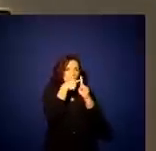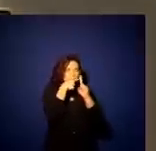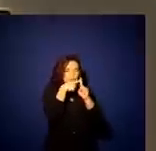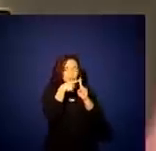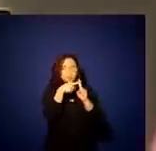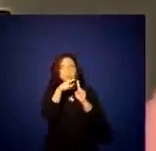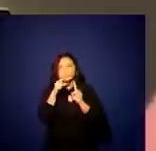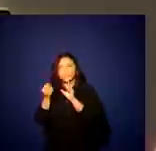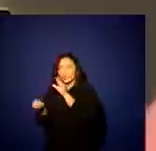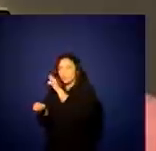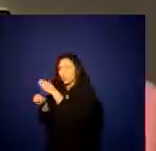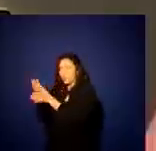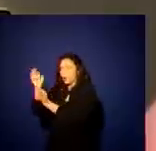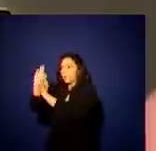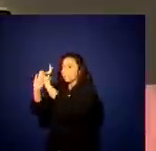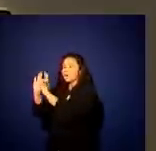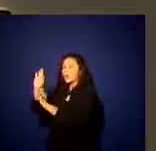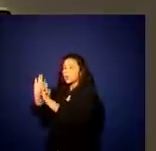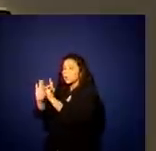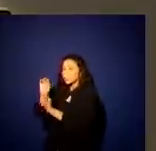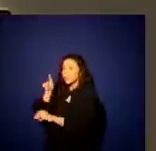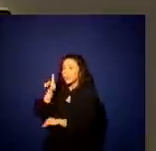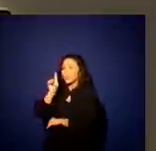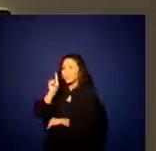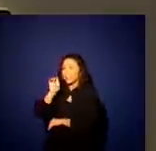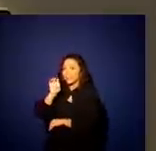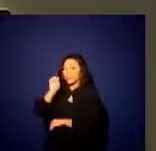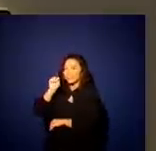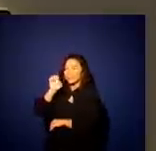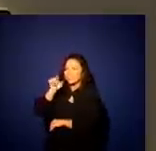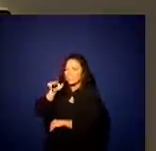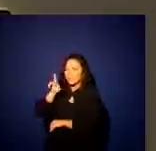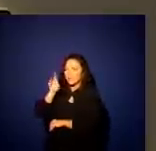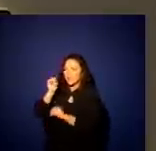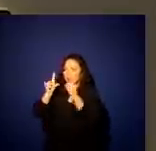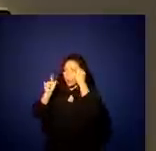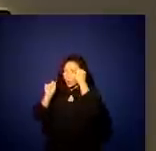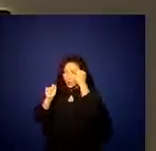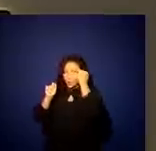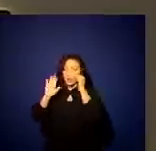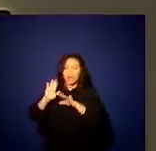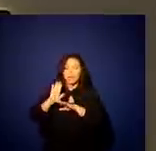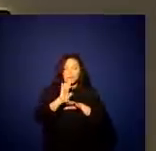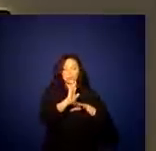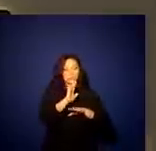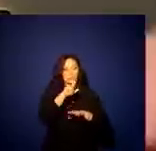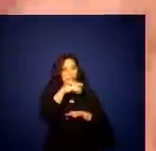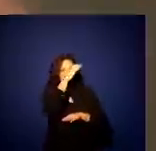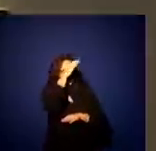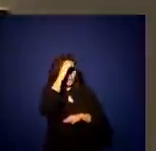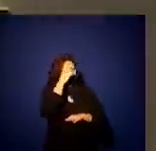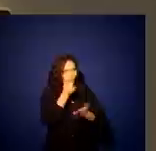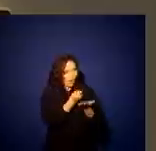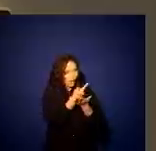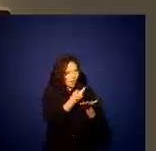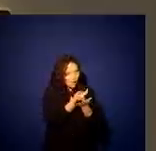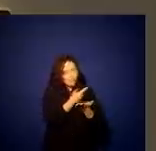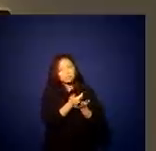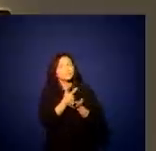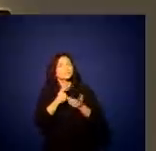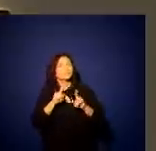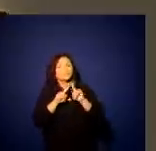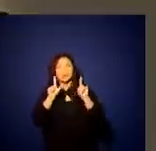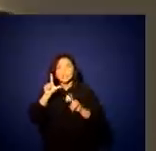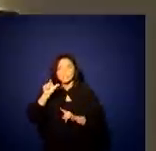vai podemos ter outras medidas para fiscais para ajudar os consumidores na parte baixa mas é como Laércio colocou às vezes